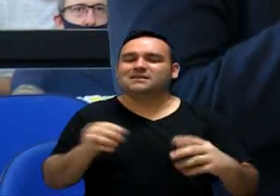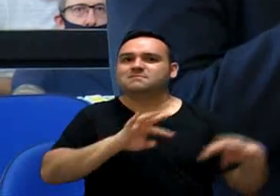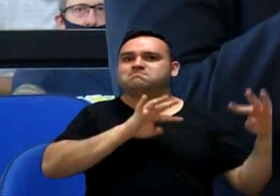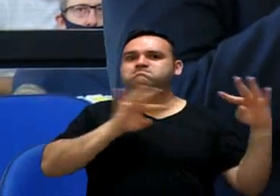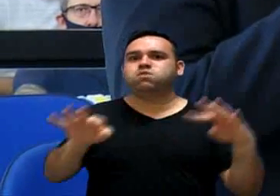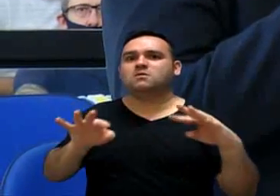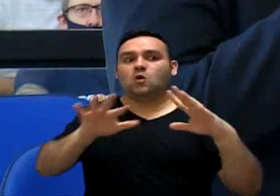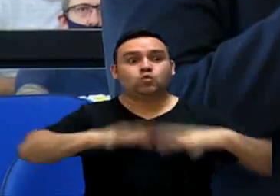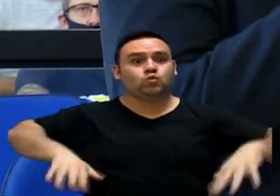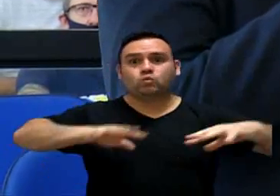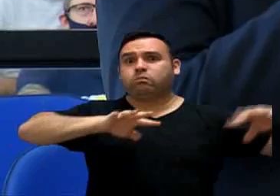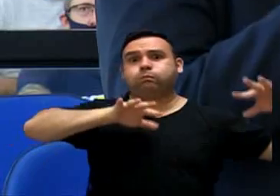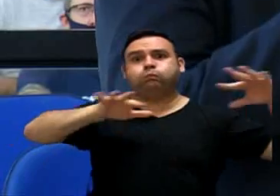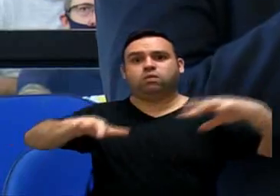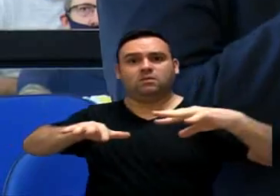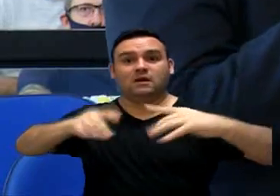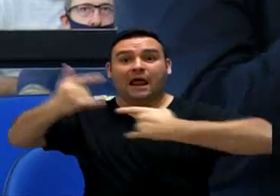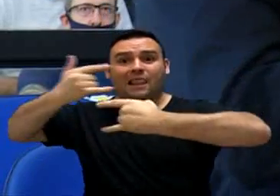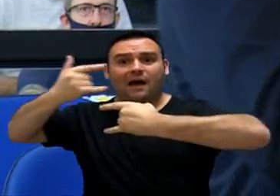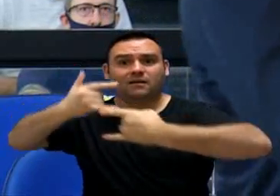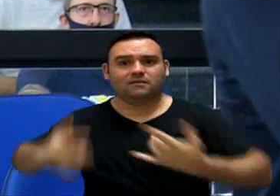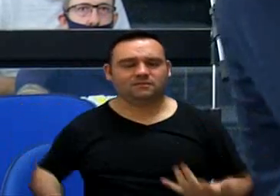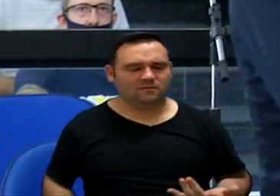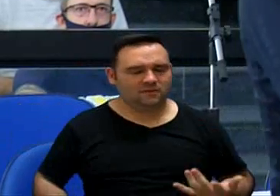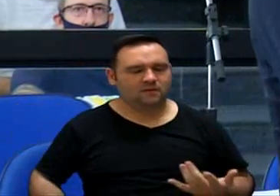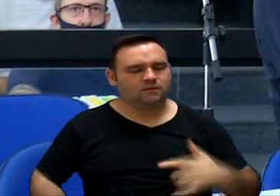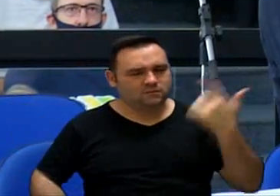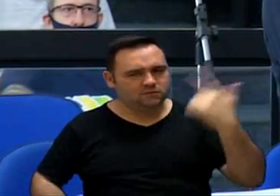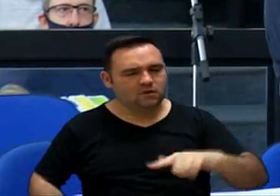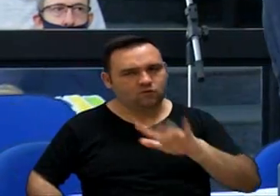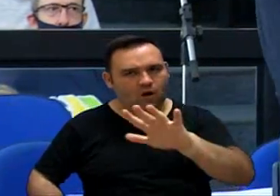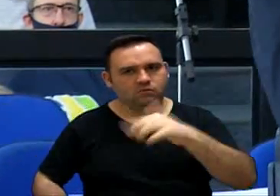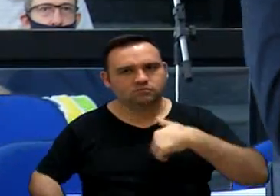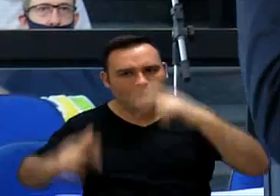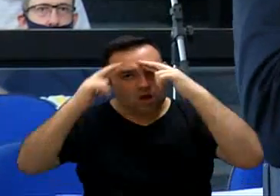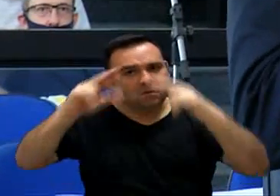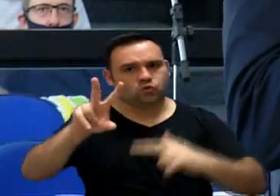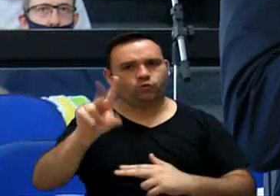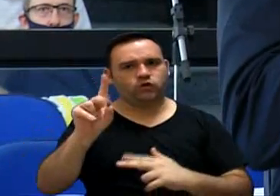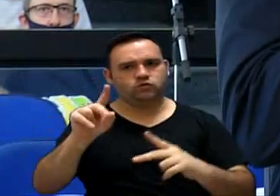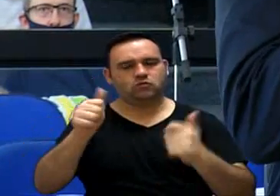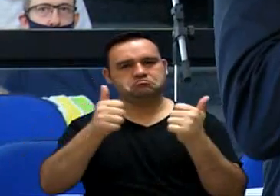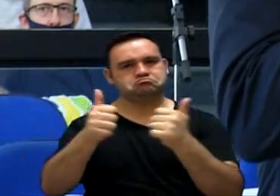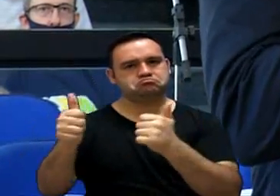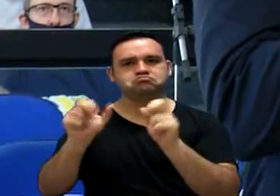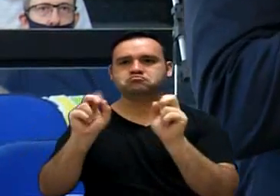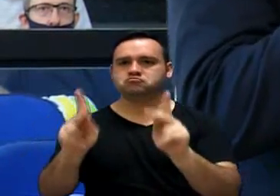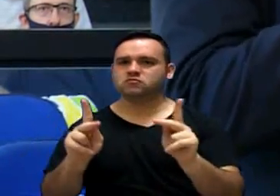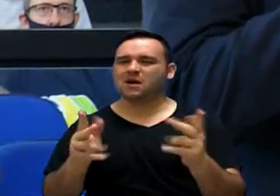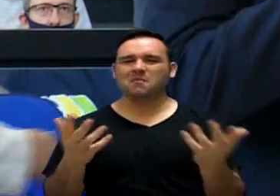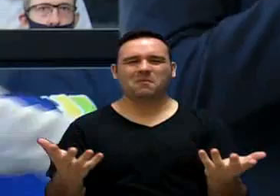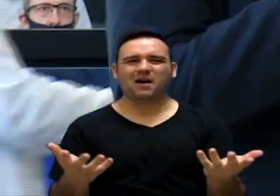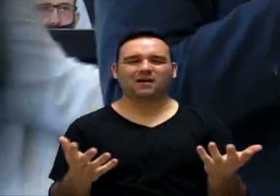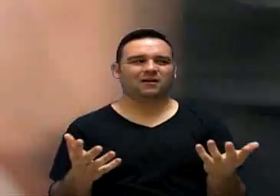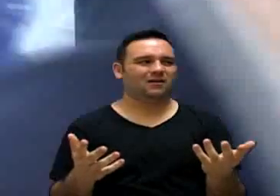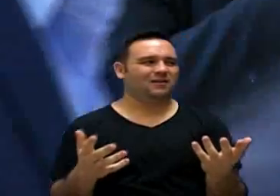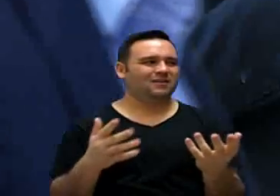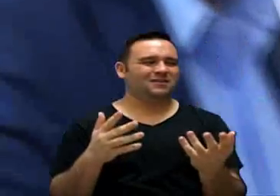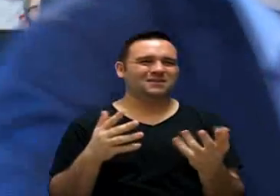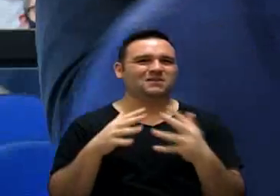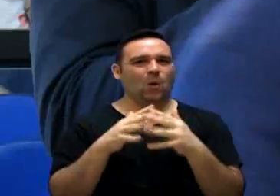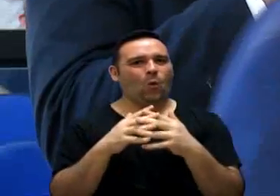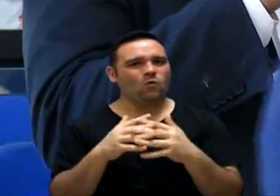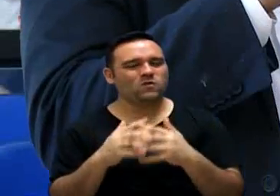ao vivo. Então, presidente, repito, Vinícius, o carinho que eu tenho por você, não posso deixar que ele se